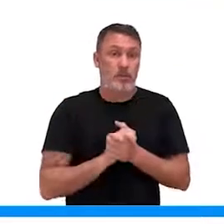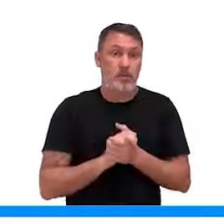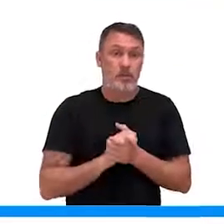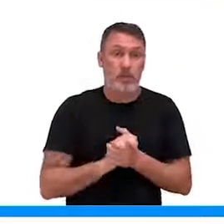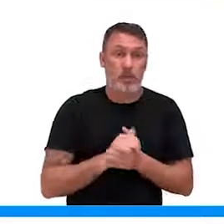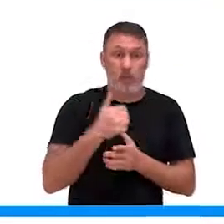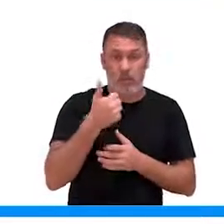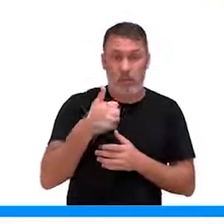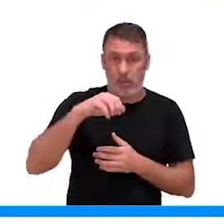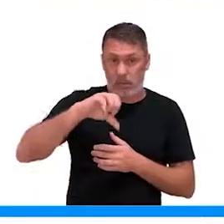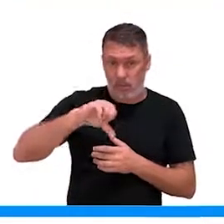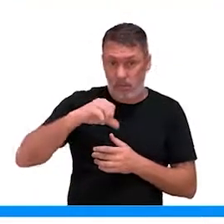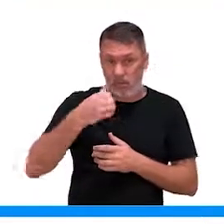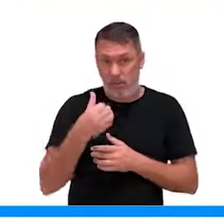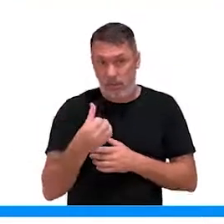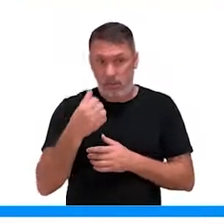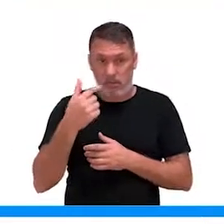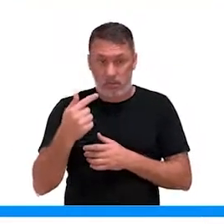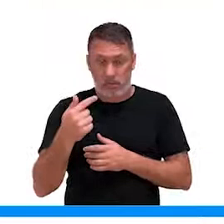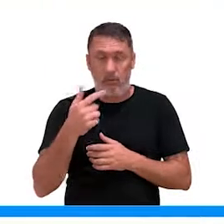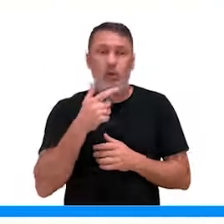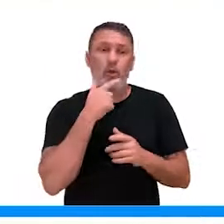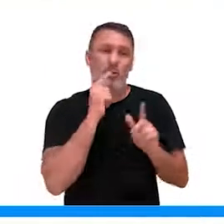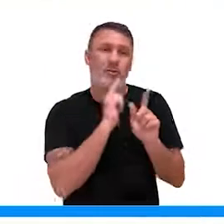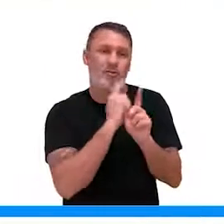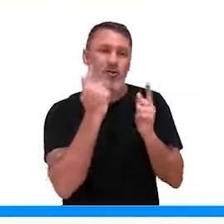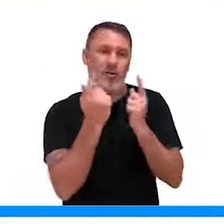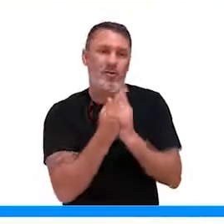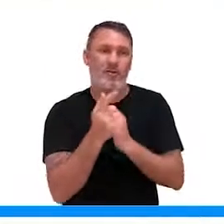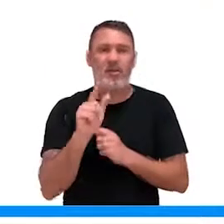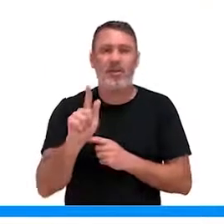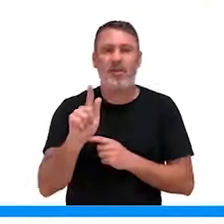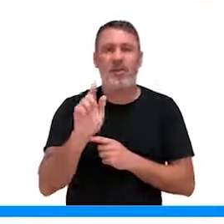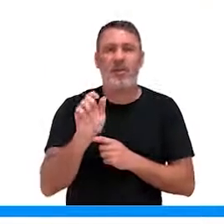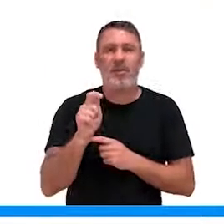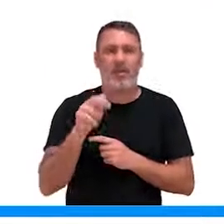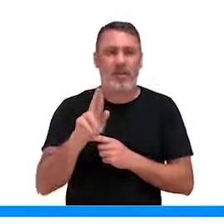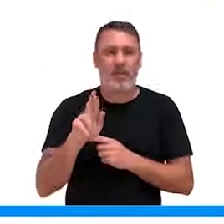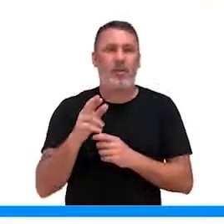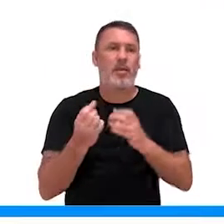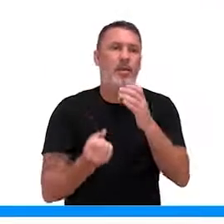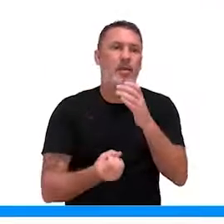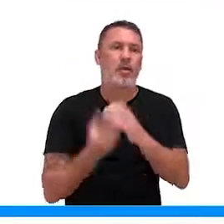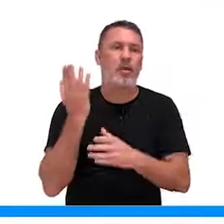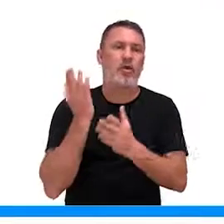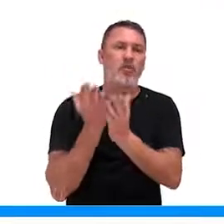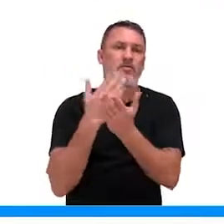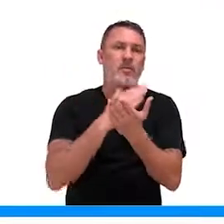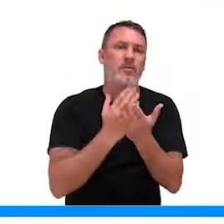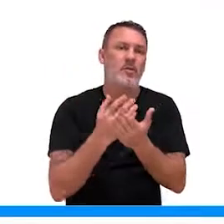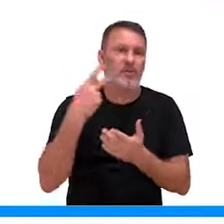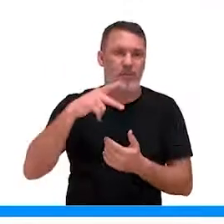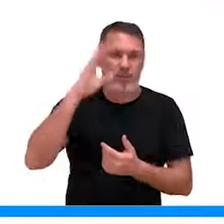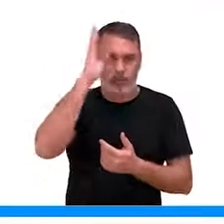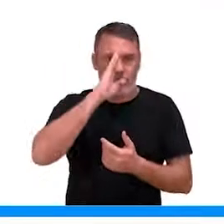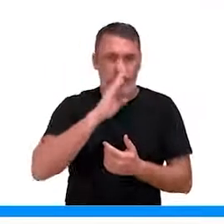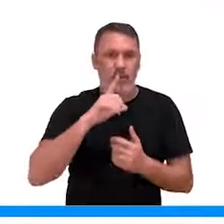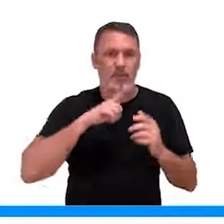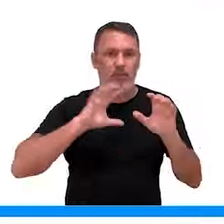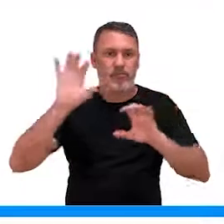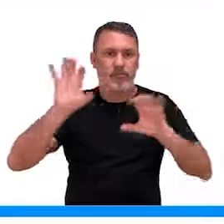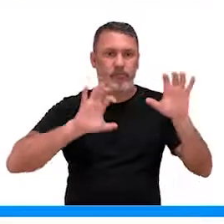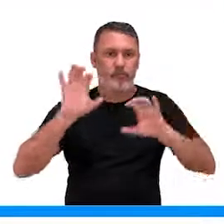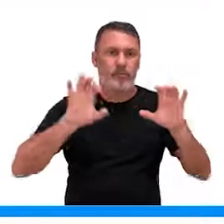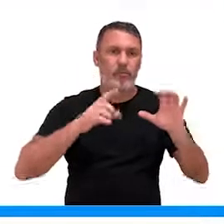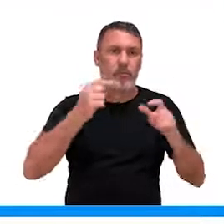Geiger elaborou uma divisão regional do Brasil, criando as regiões geoeconômicas. A principal particularidade dessa